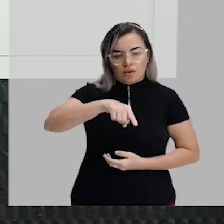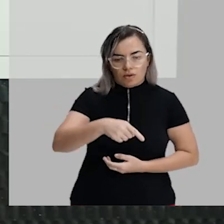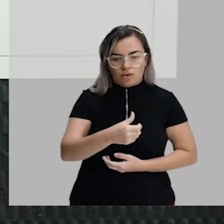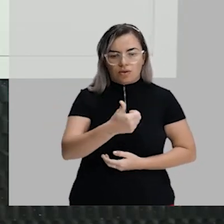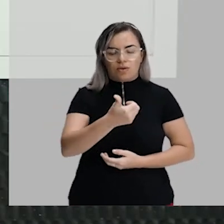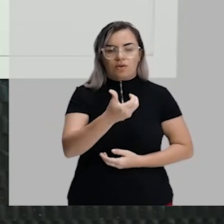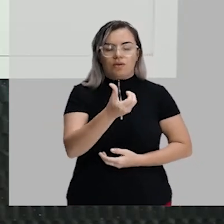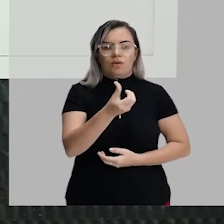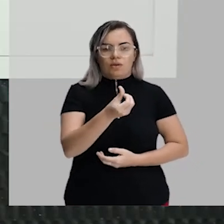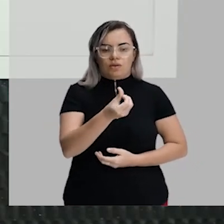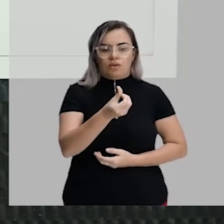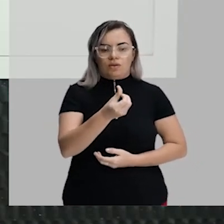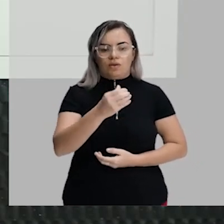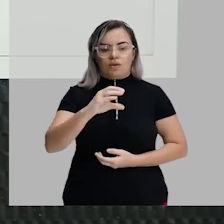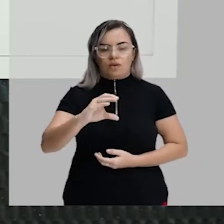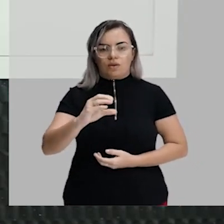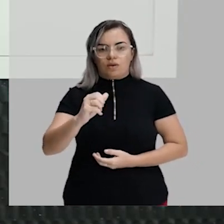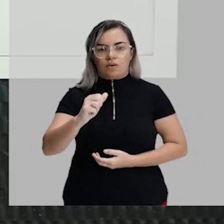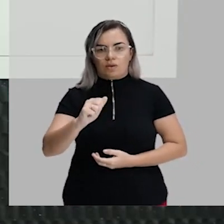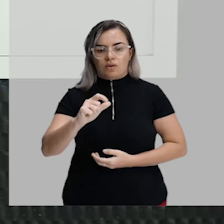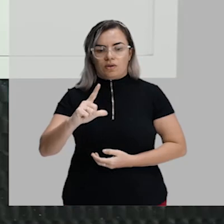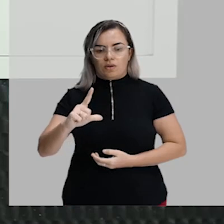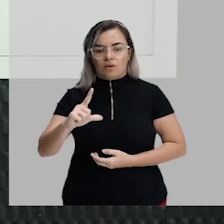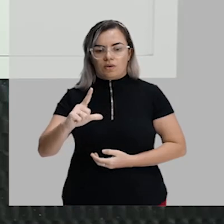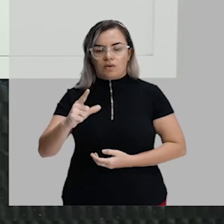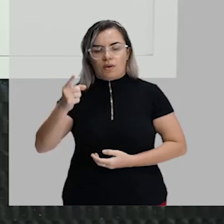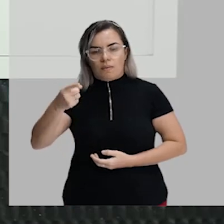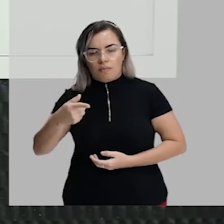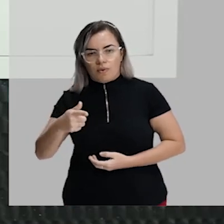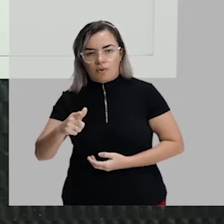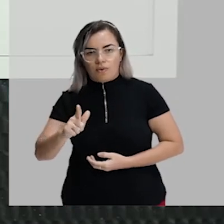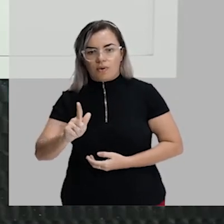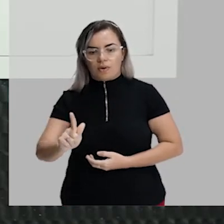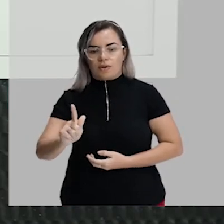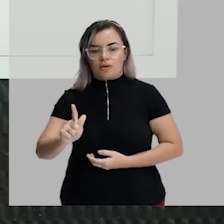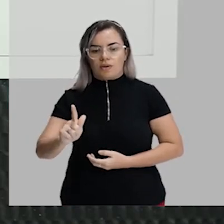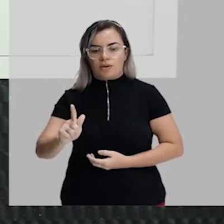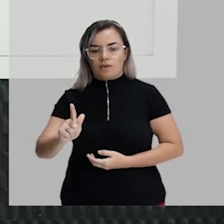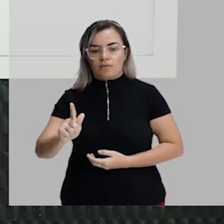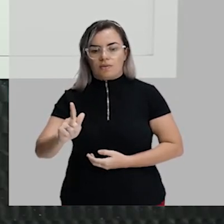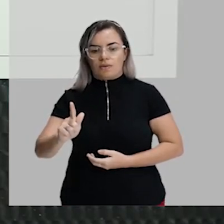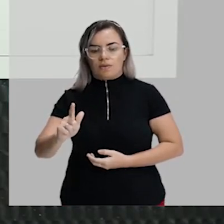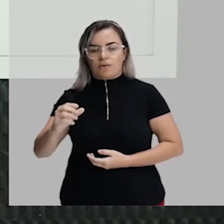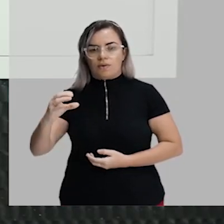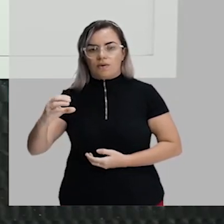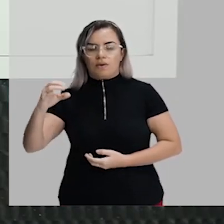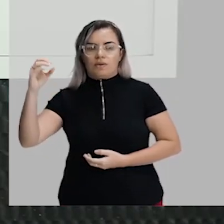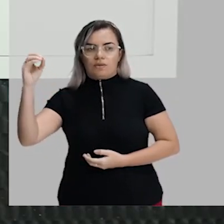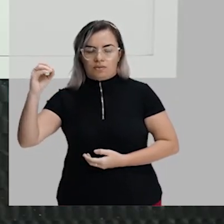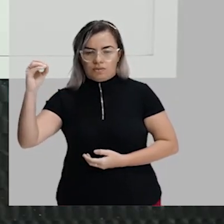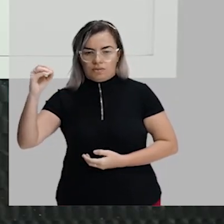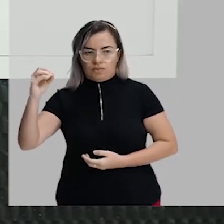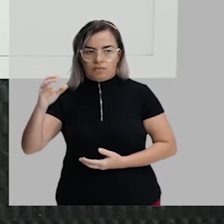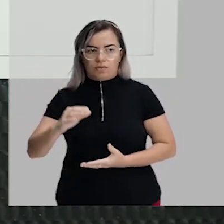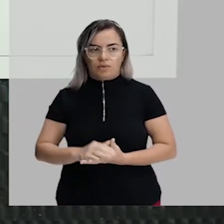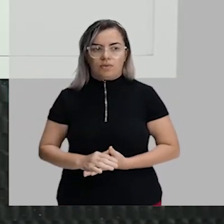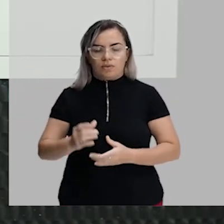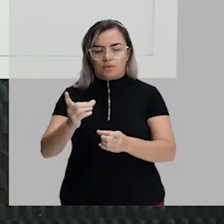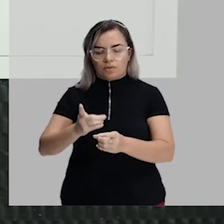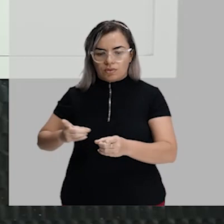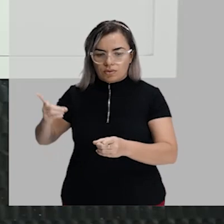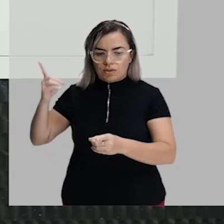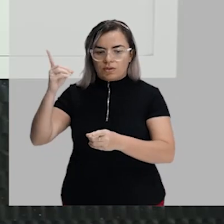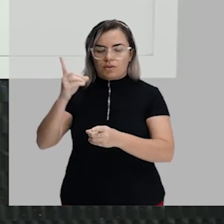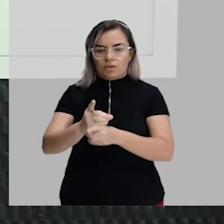0,16 calorias por grama graus Celsius. Pronto. Encontramos